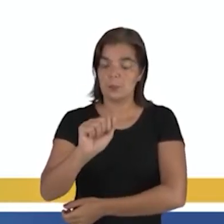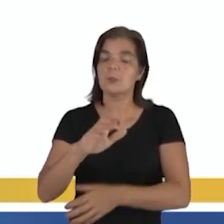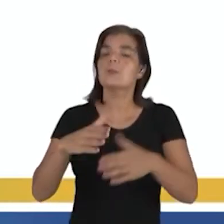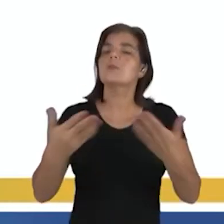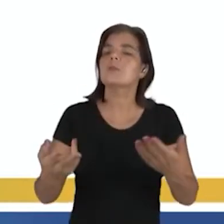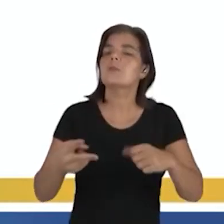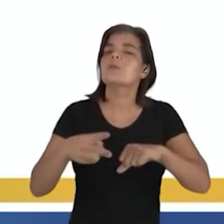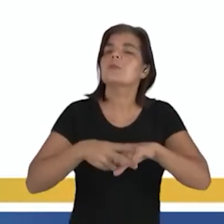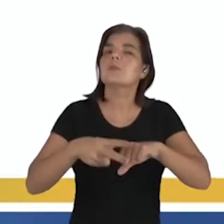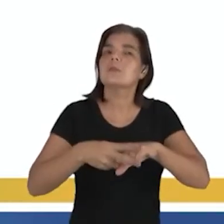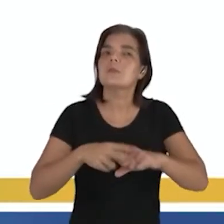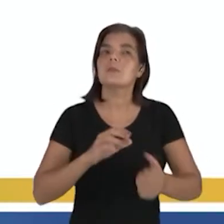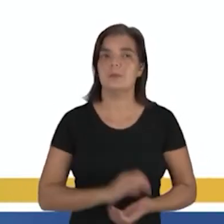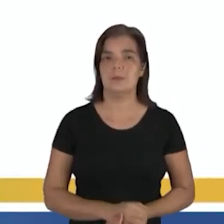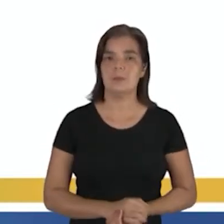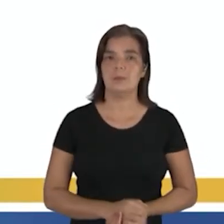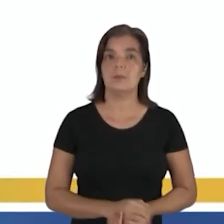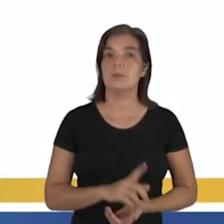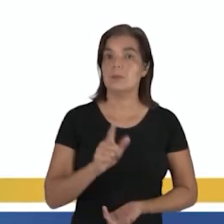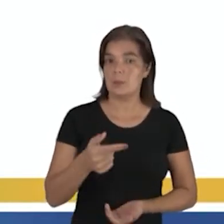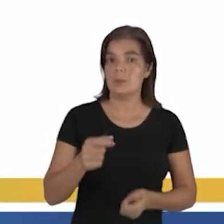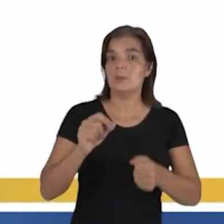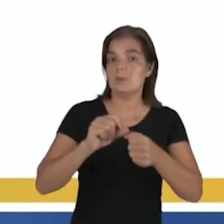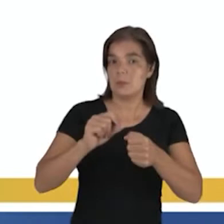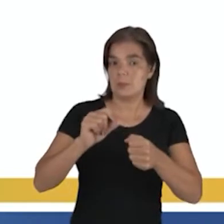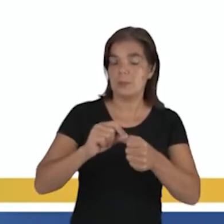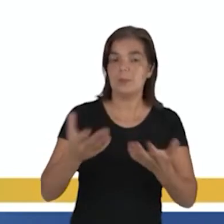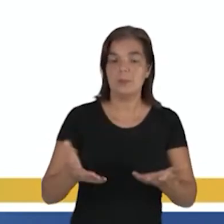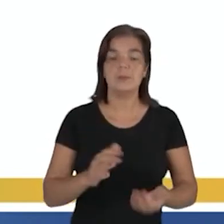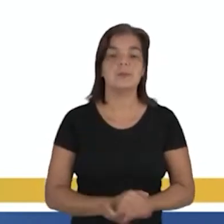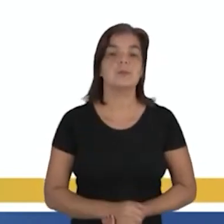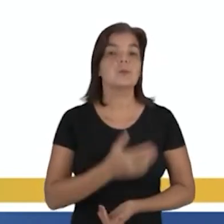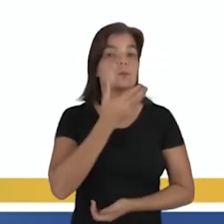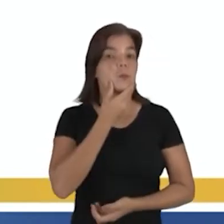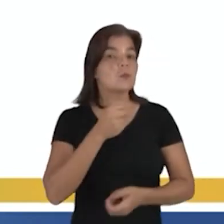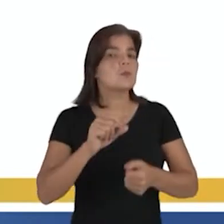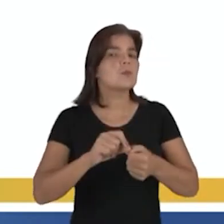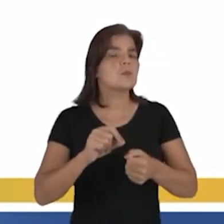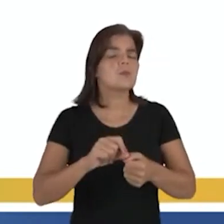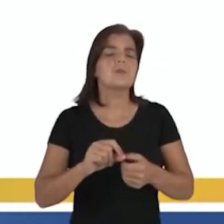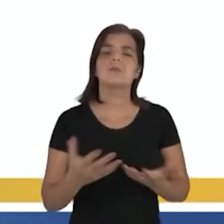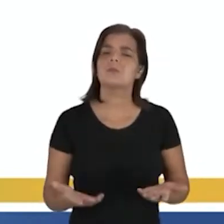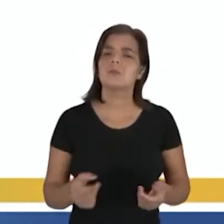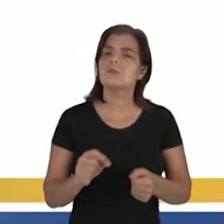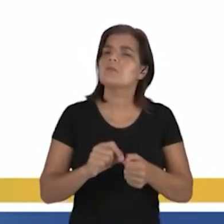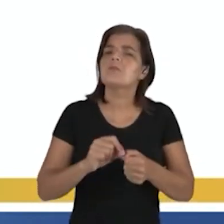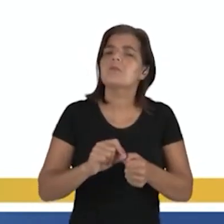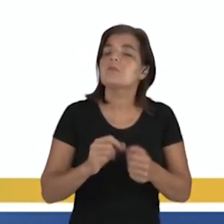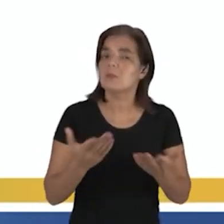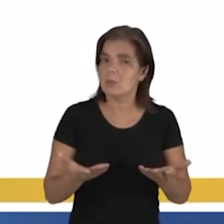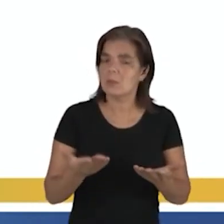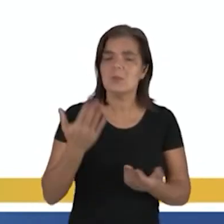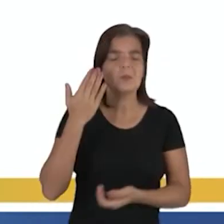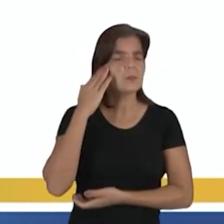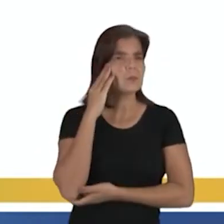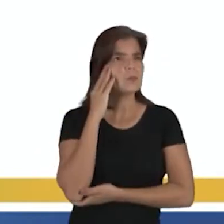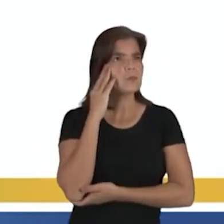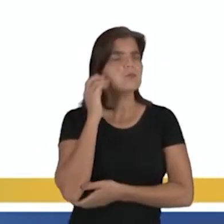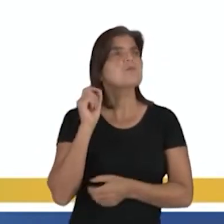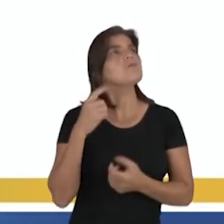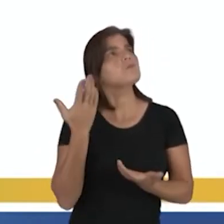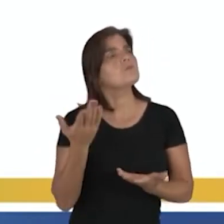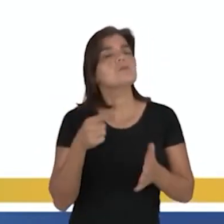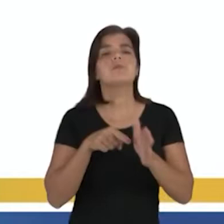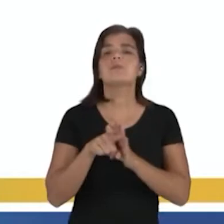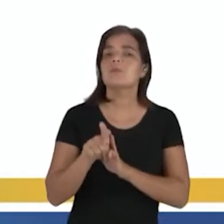forma verbal? A forma verbal é fez. O homem fez. O homem fez. Você já pensa,